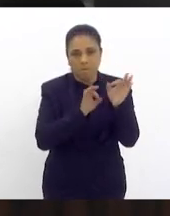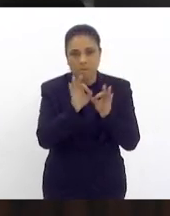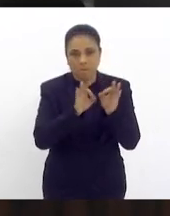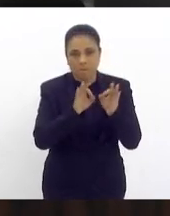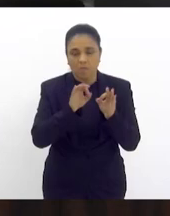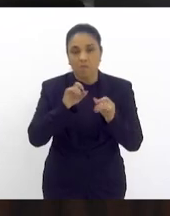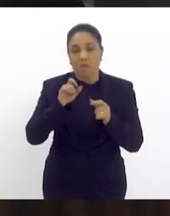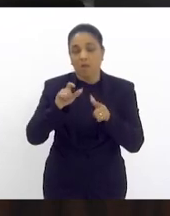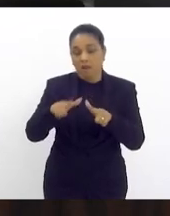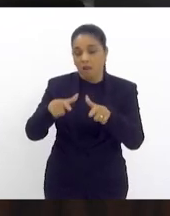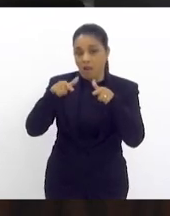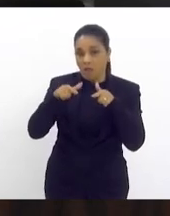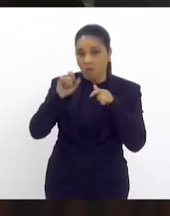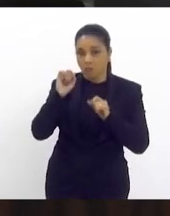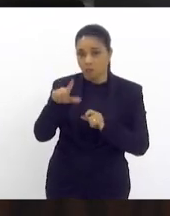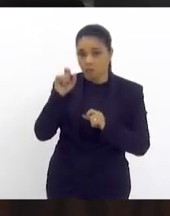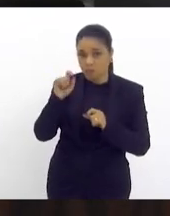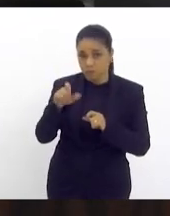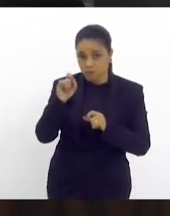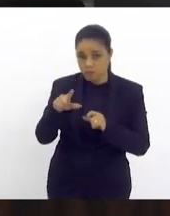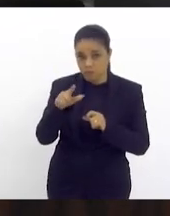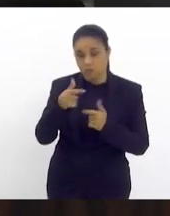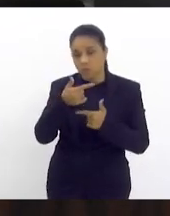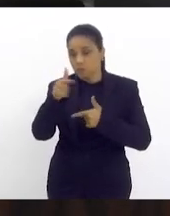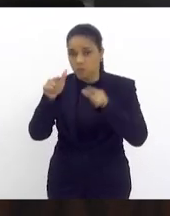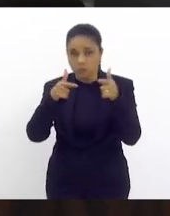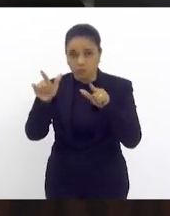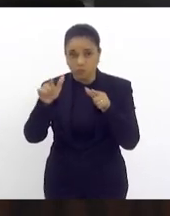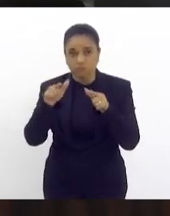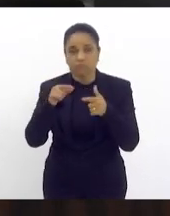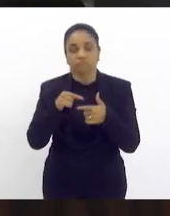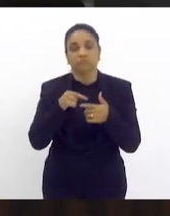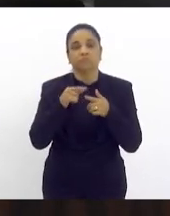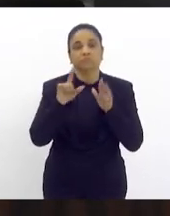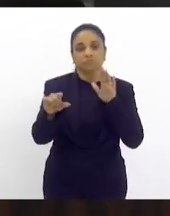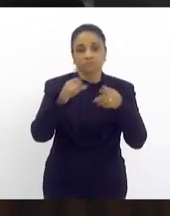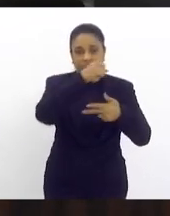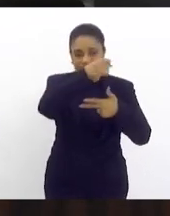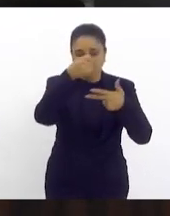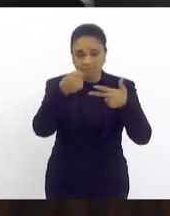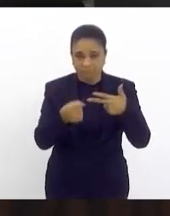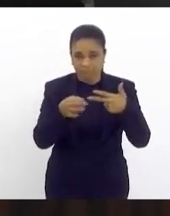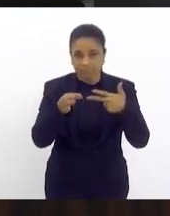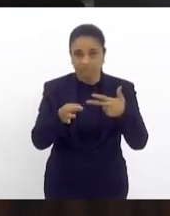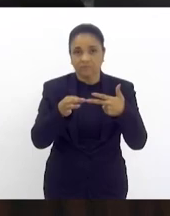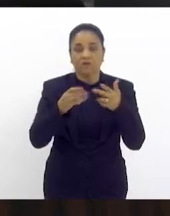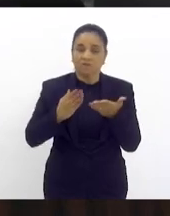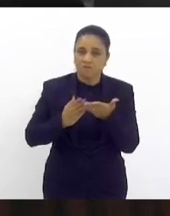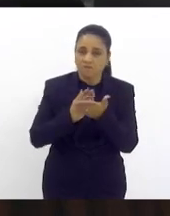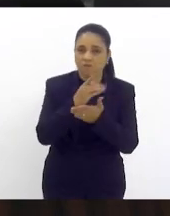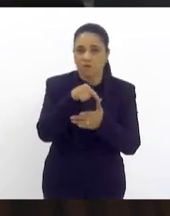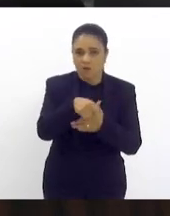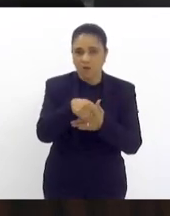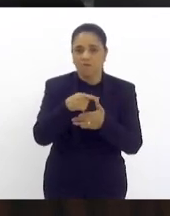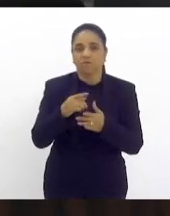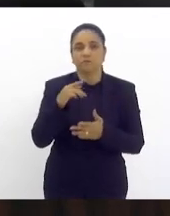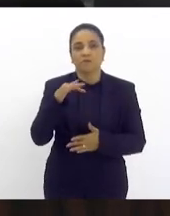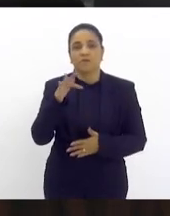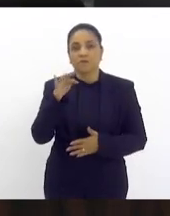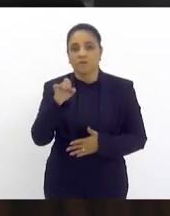e da outras providências parecendo as comissões de indicação Legislativa favorável Deputado Felipe